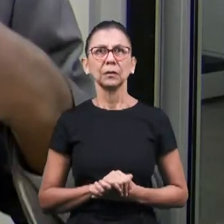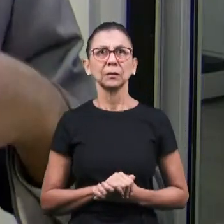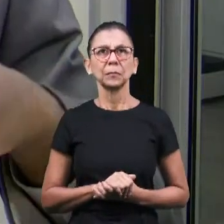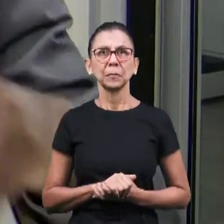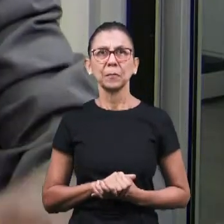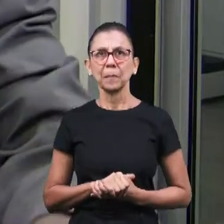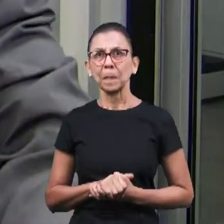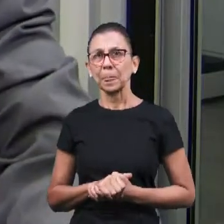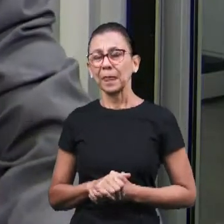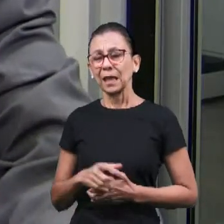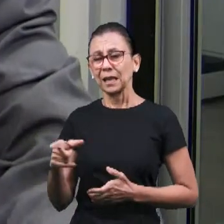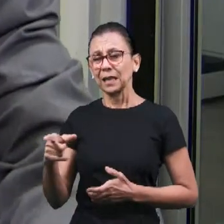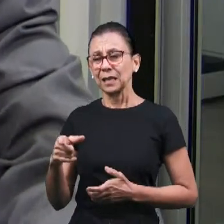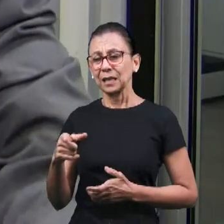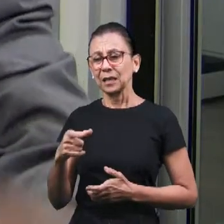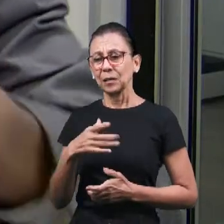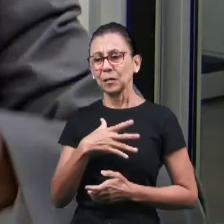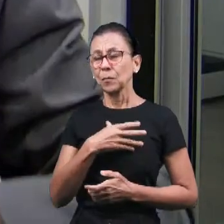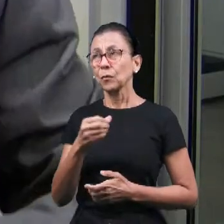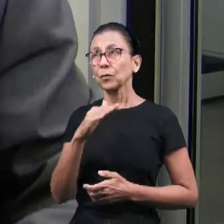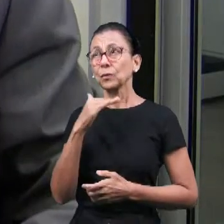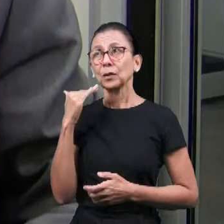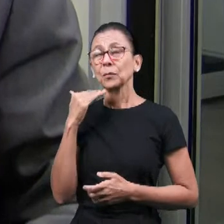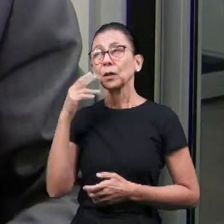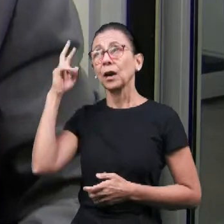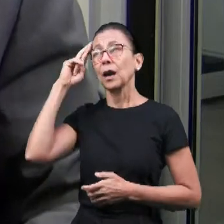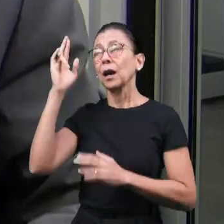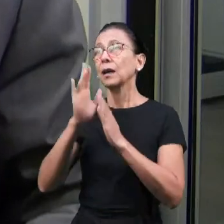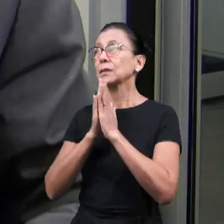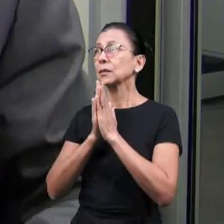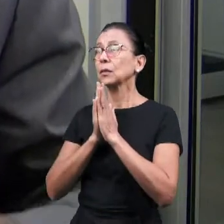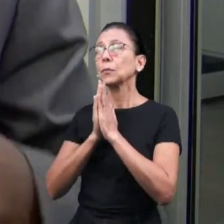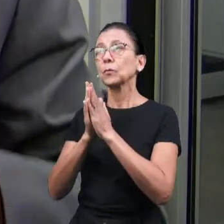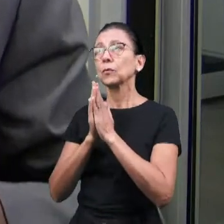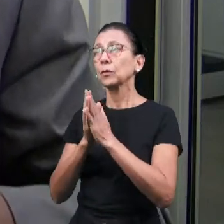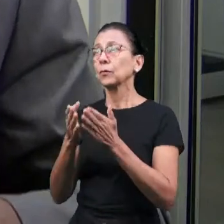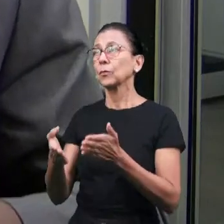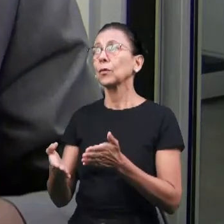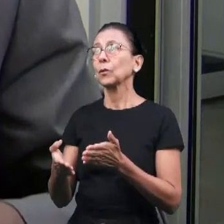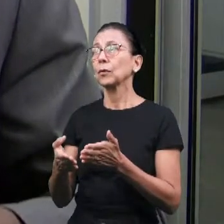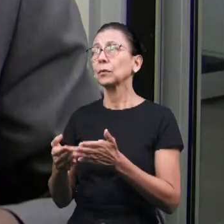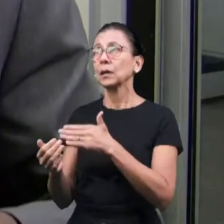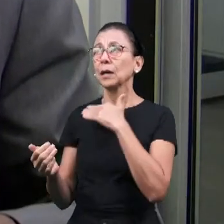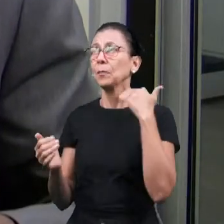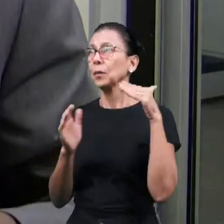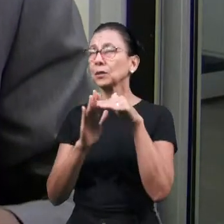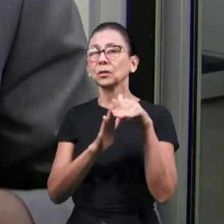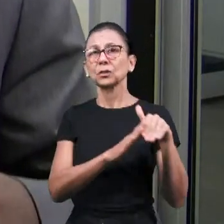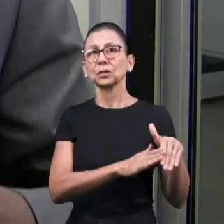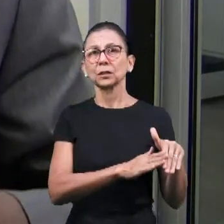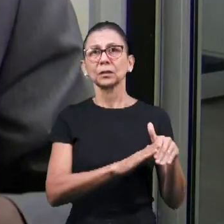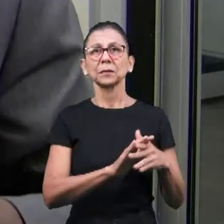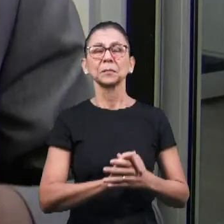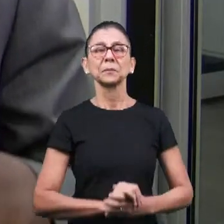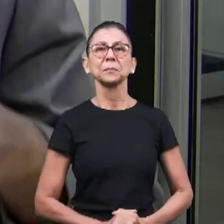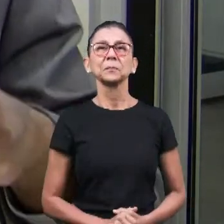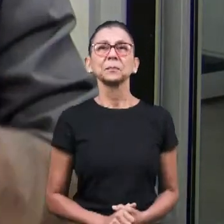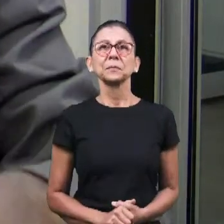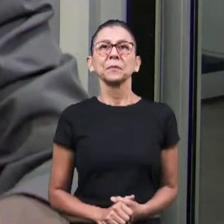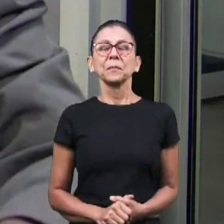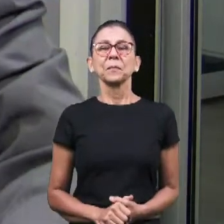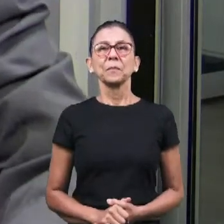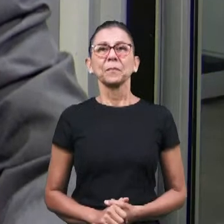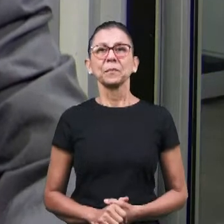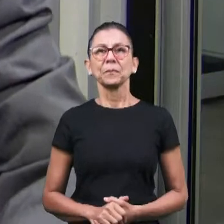os últimos momentos dele, mas Senhor, preserva o meu filho. Ela orou ao Senhor. E ele, ontem eu fui visitá-los para orar pelo Theo,